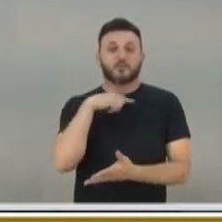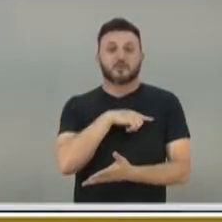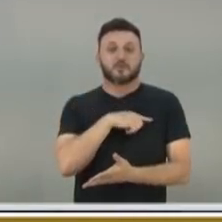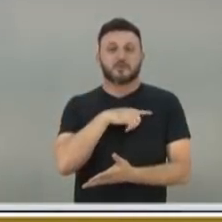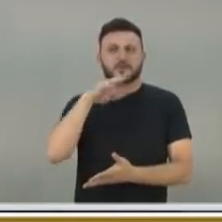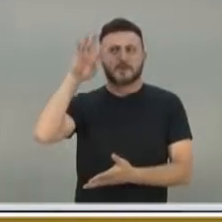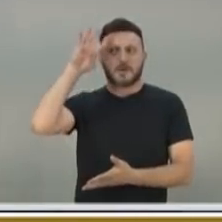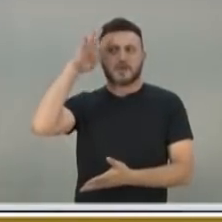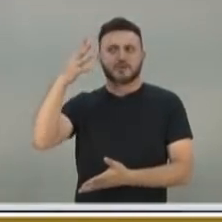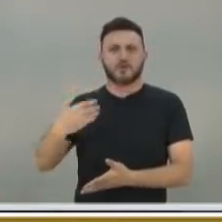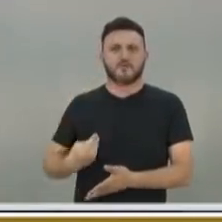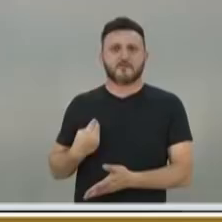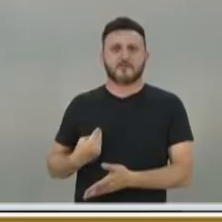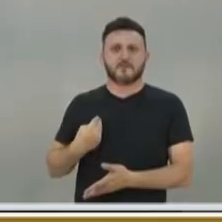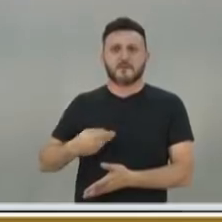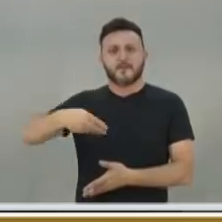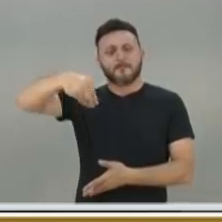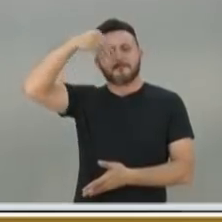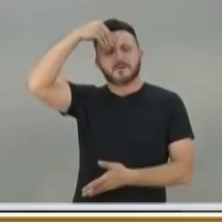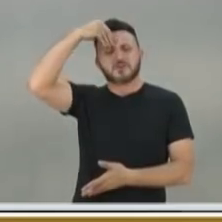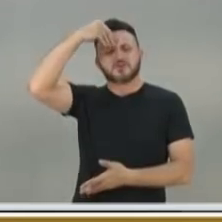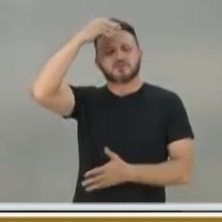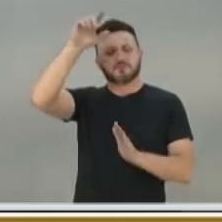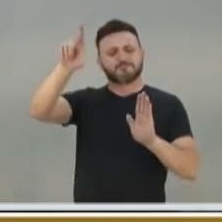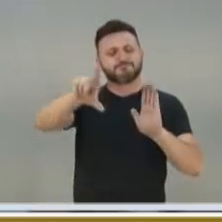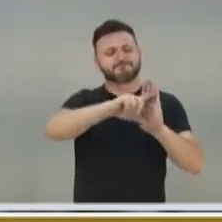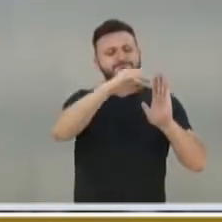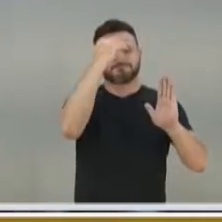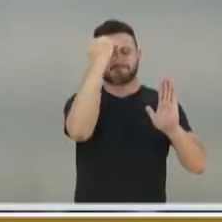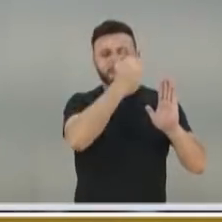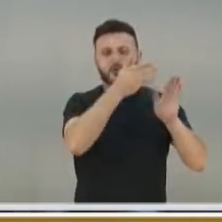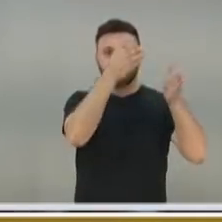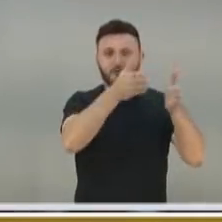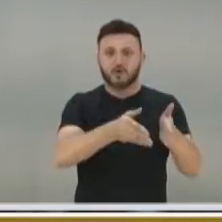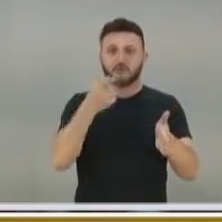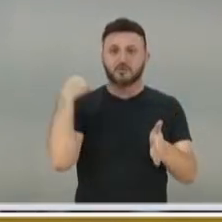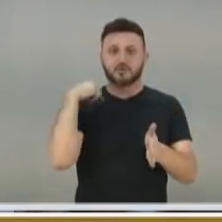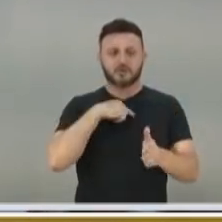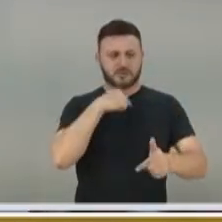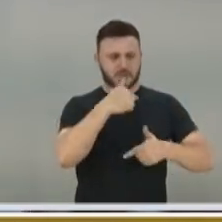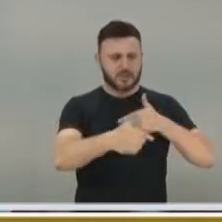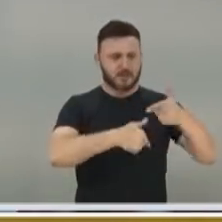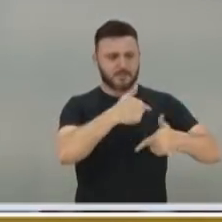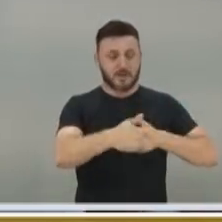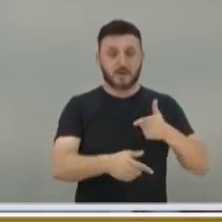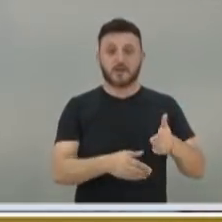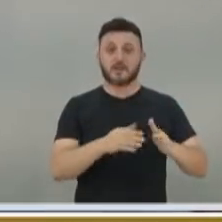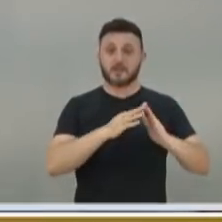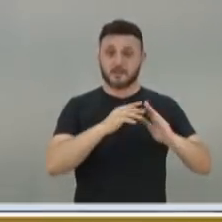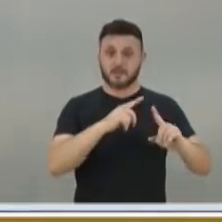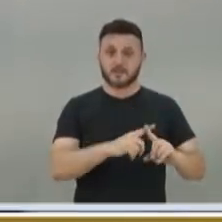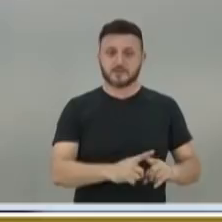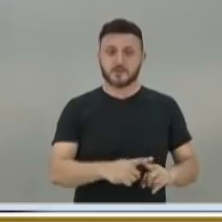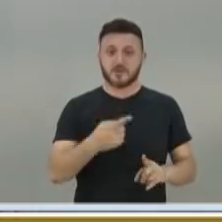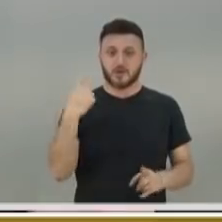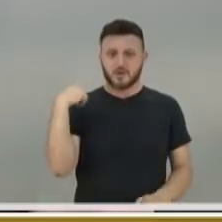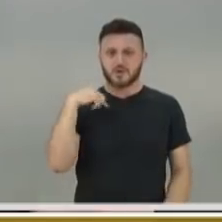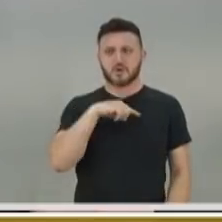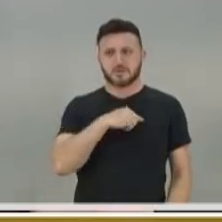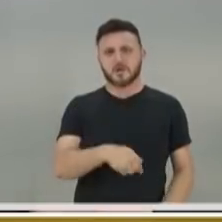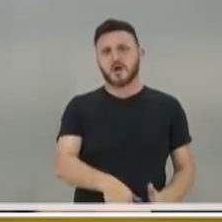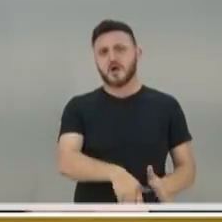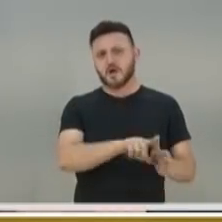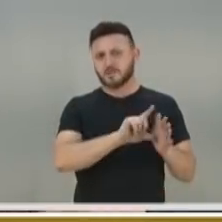decide viver o nosso batismo, a gente se põe a serviço da igreja. Nós, individualmente, antes de